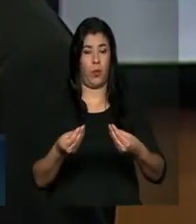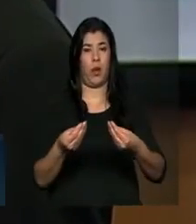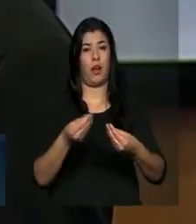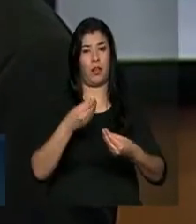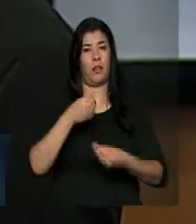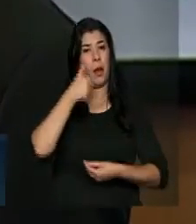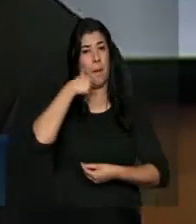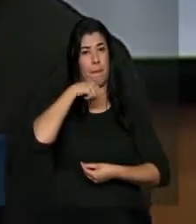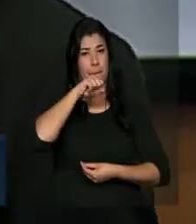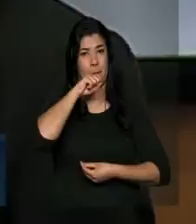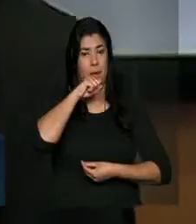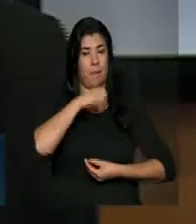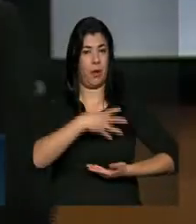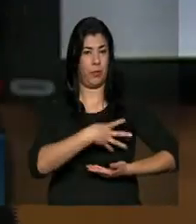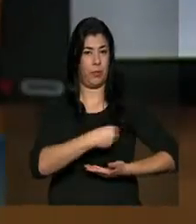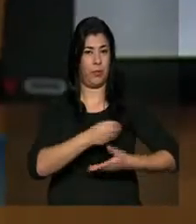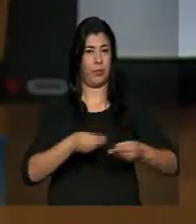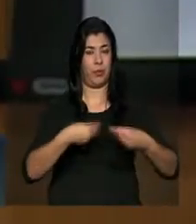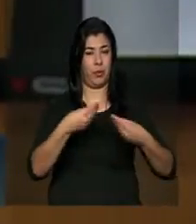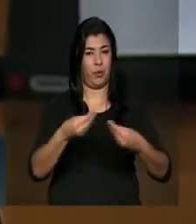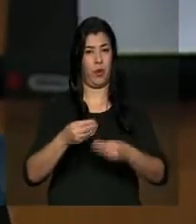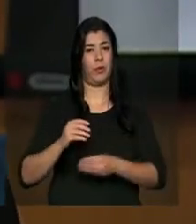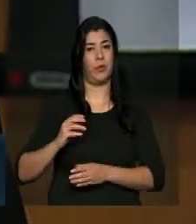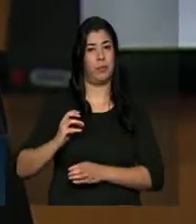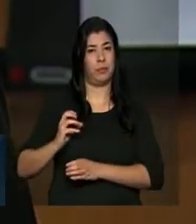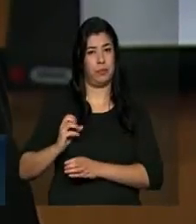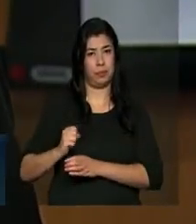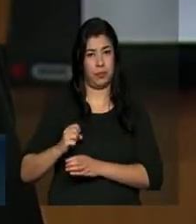a todos os presentes e